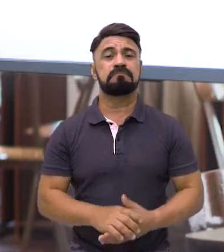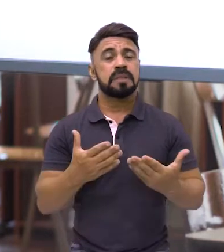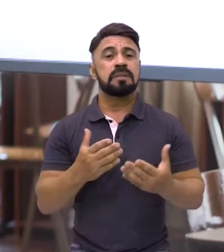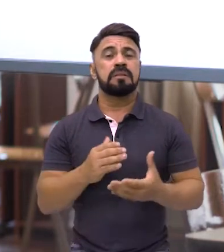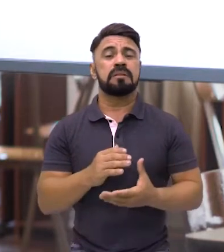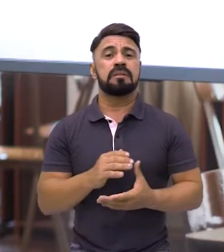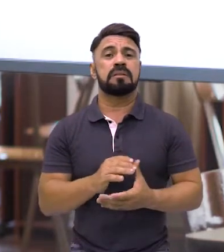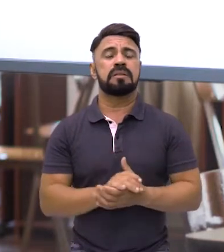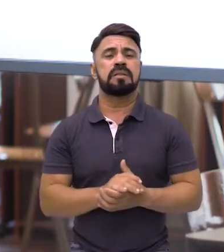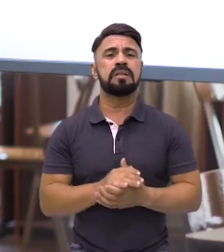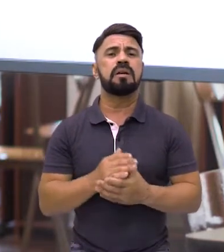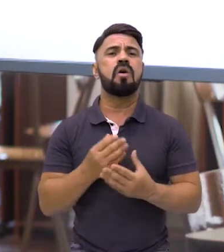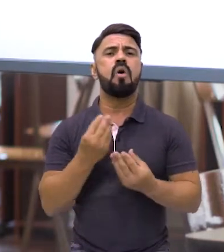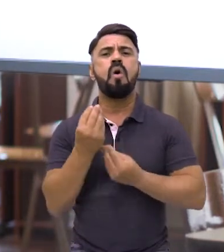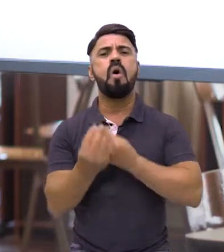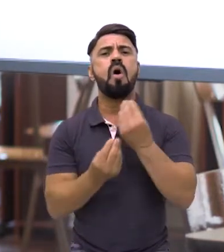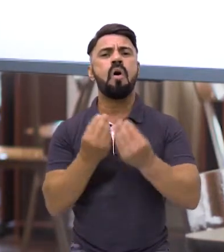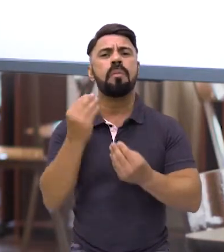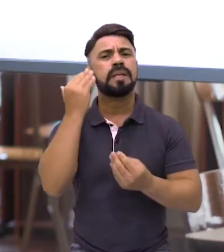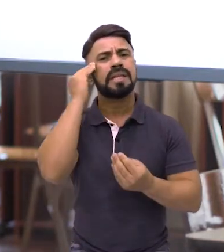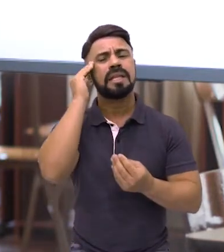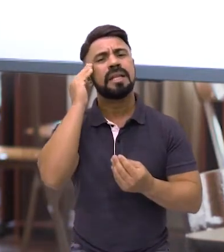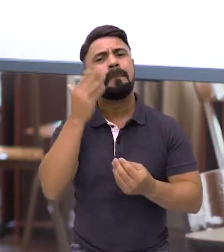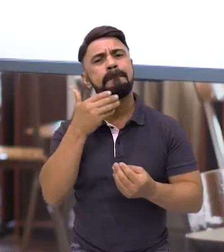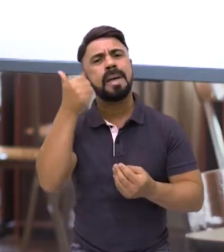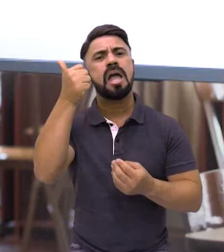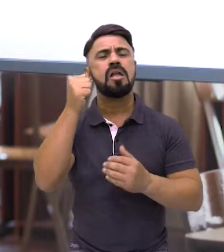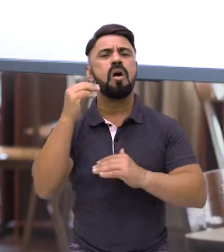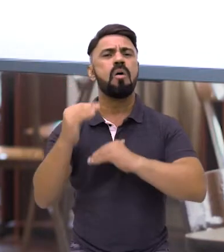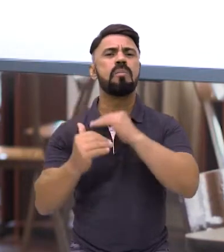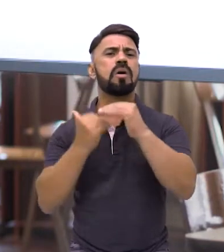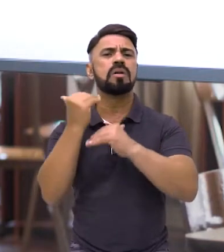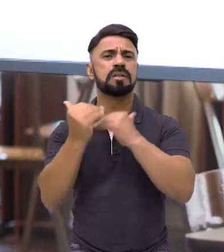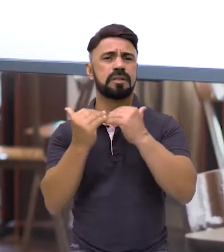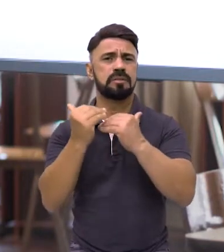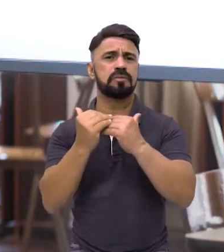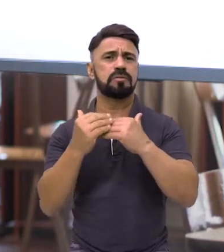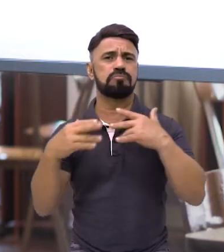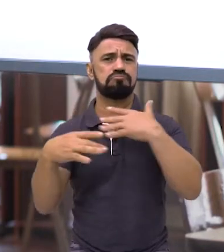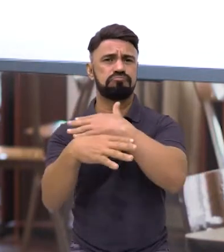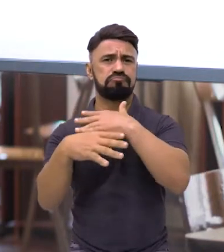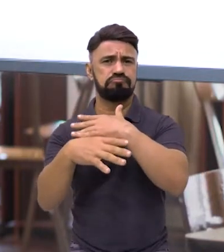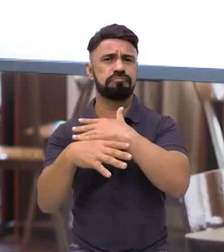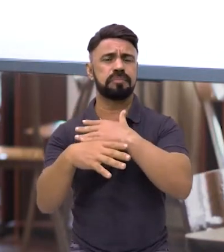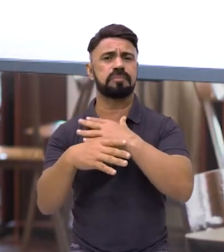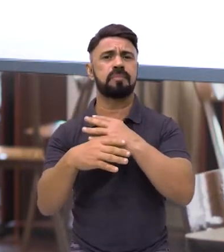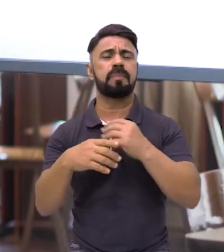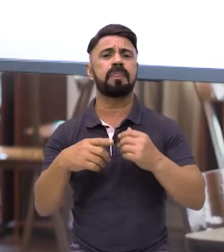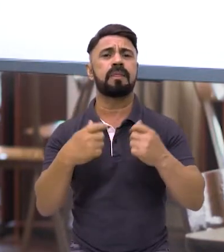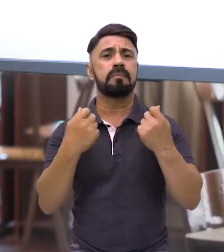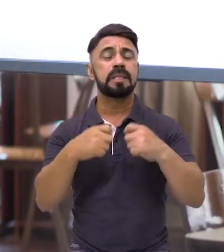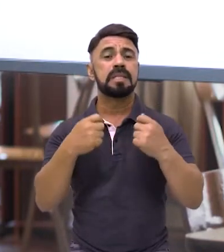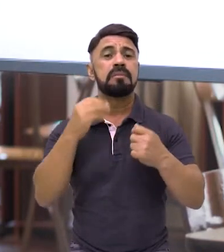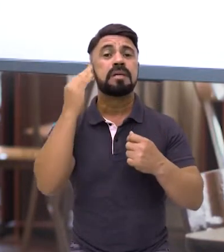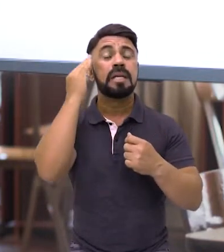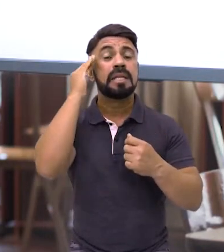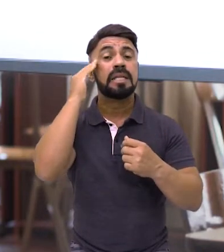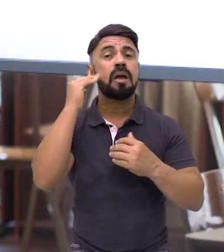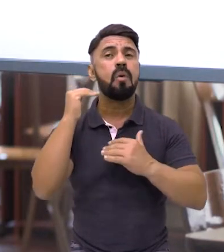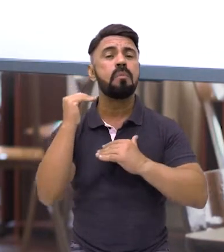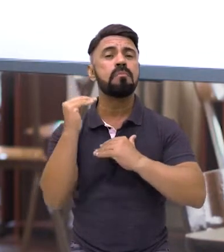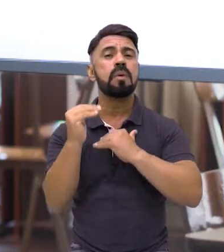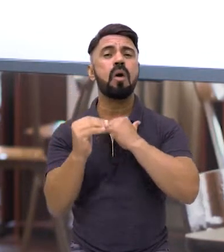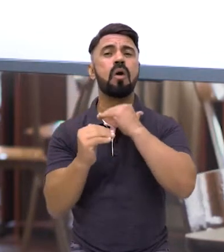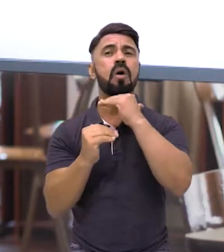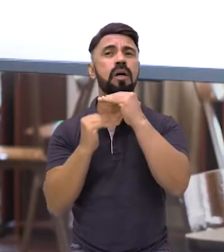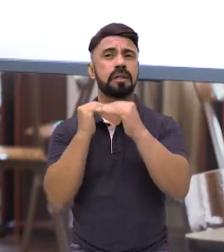Porém, para entendermos melhor esse processo de urbanização, temos que entender o processo